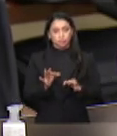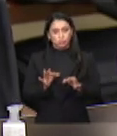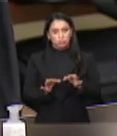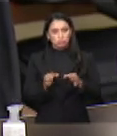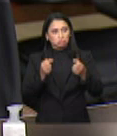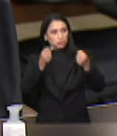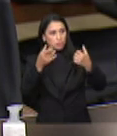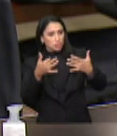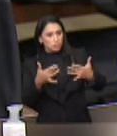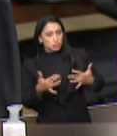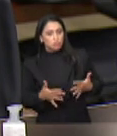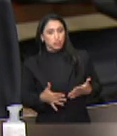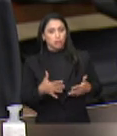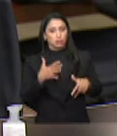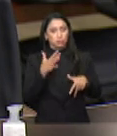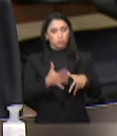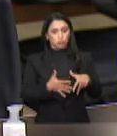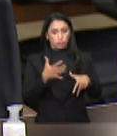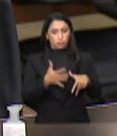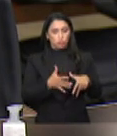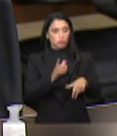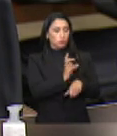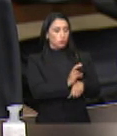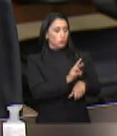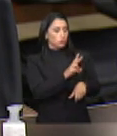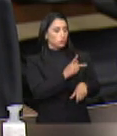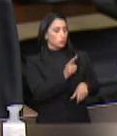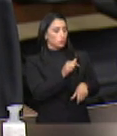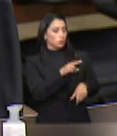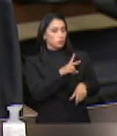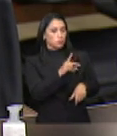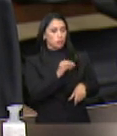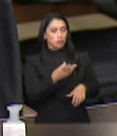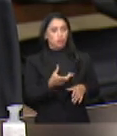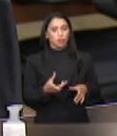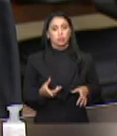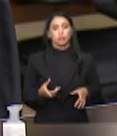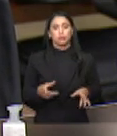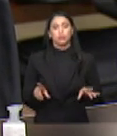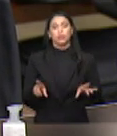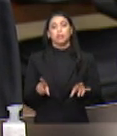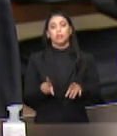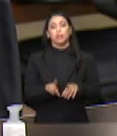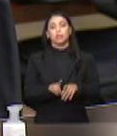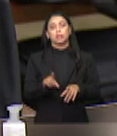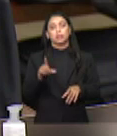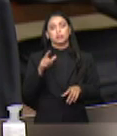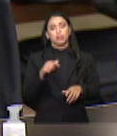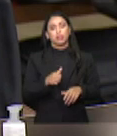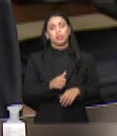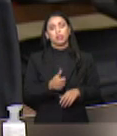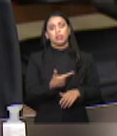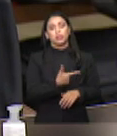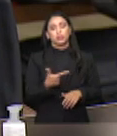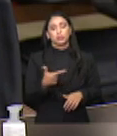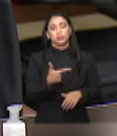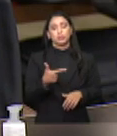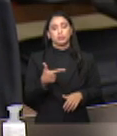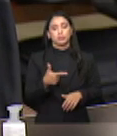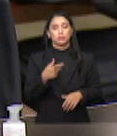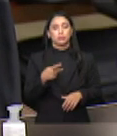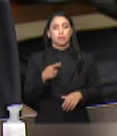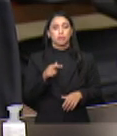os ilustres advogados que estiveram na tribuna, doutor Paulo André Moreira de Souza e a senhora subprocuradora-geral, doutora